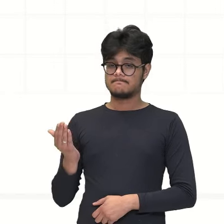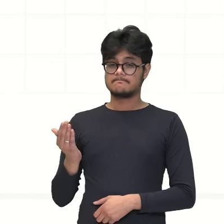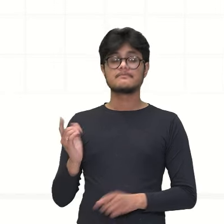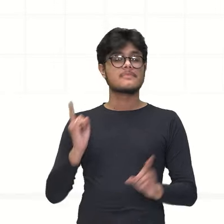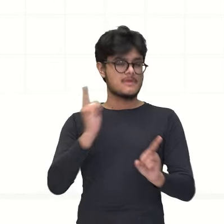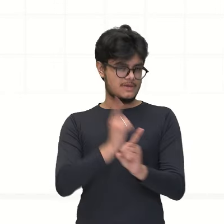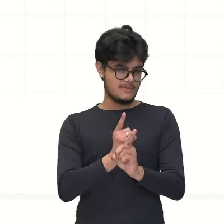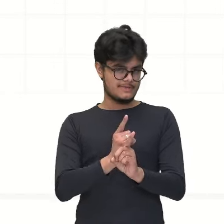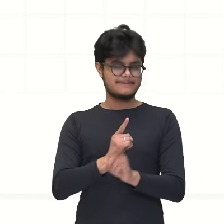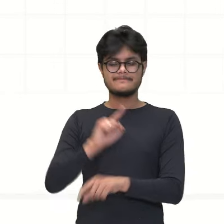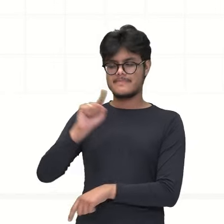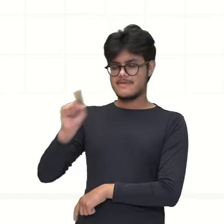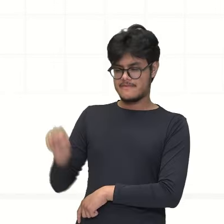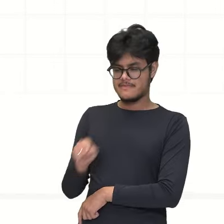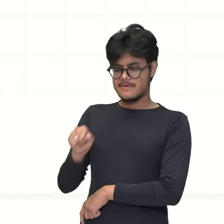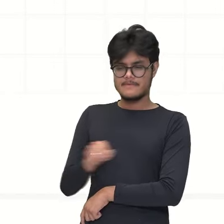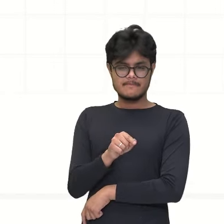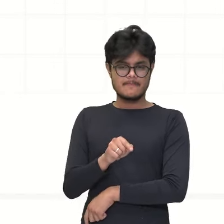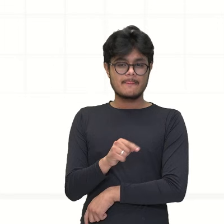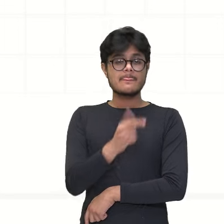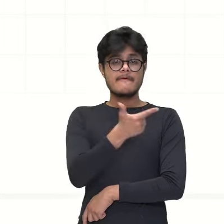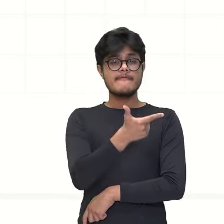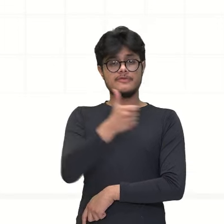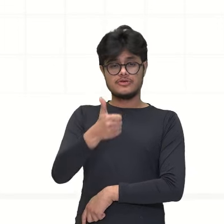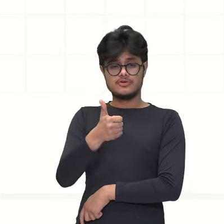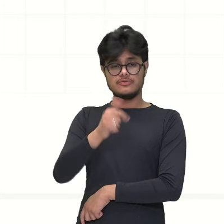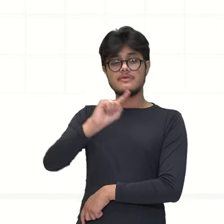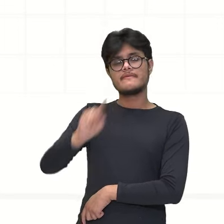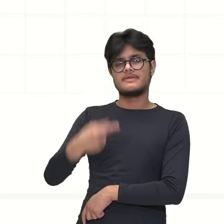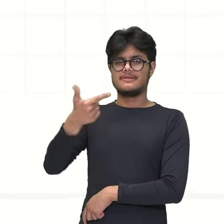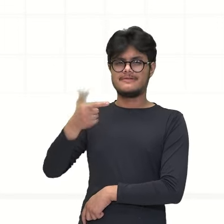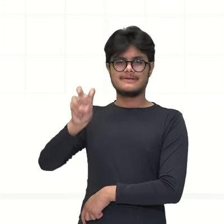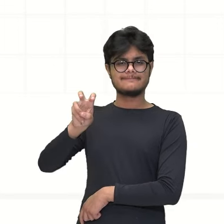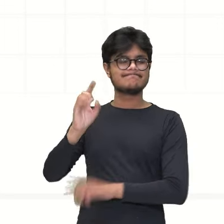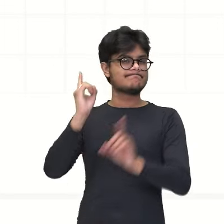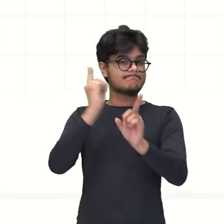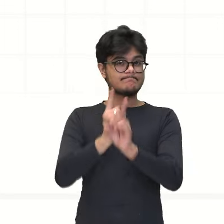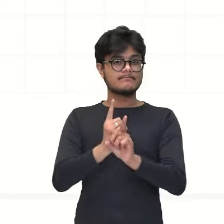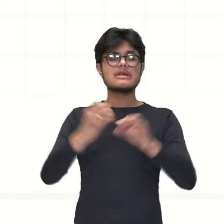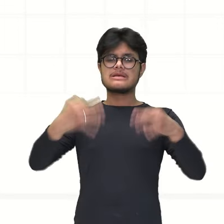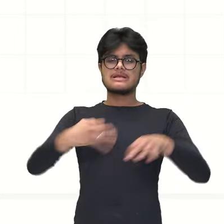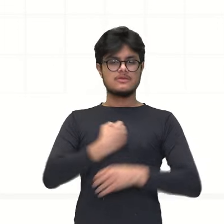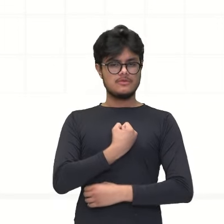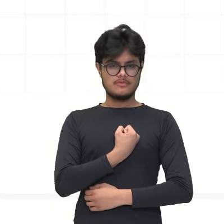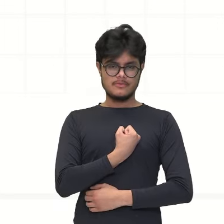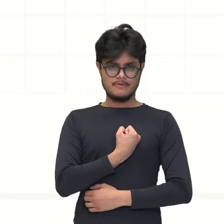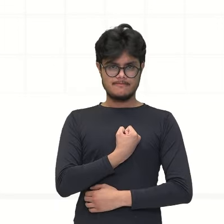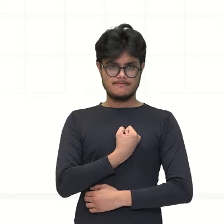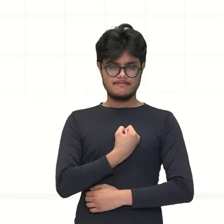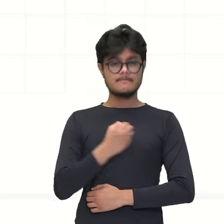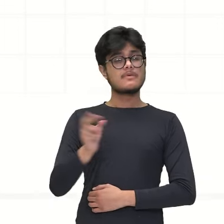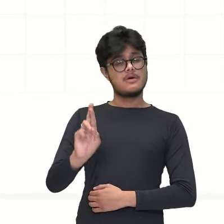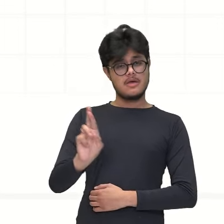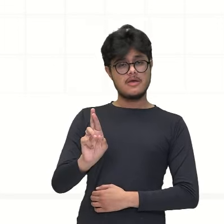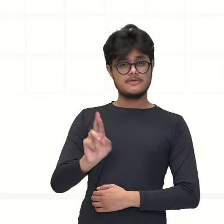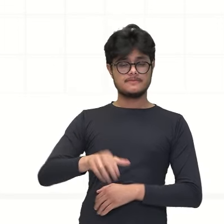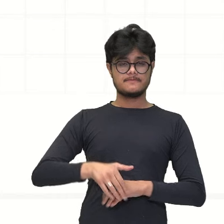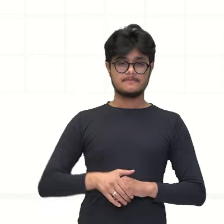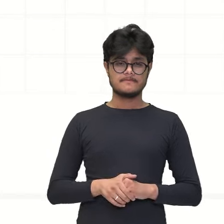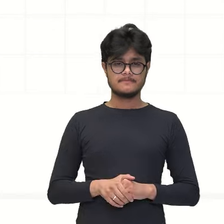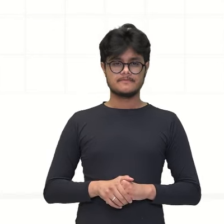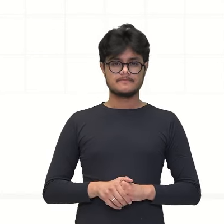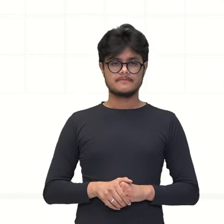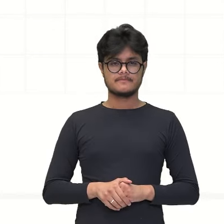casas decimais. Ou seja, eu também obtive o mesmo R$